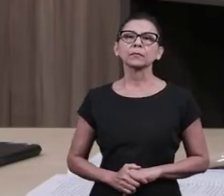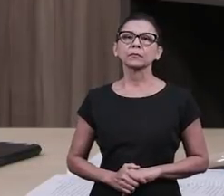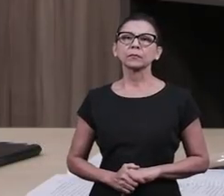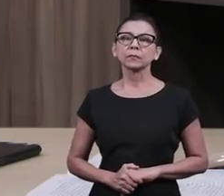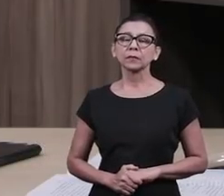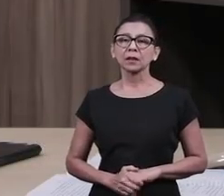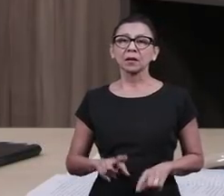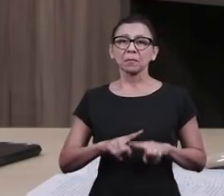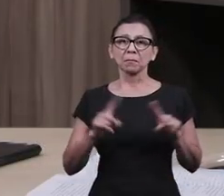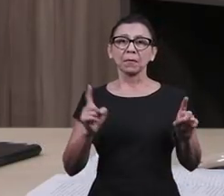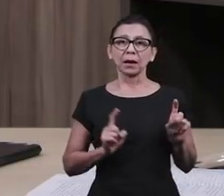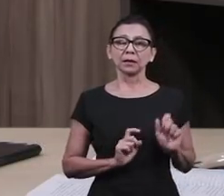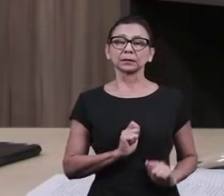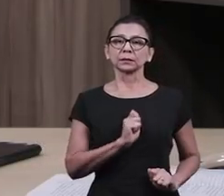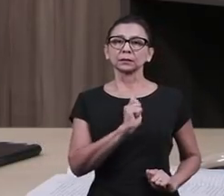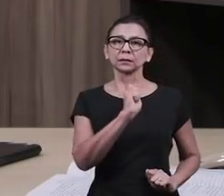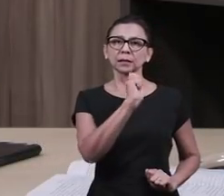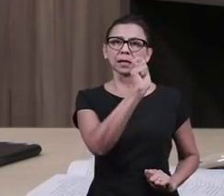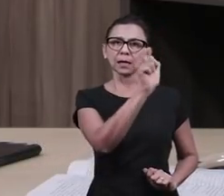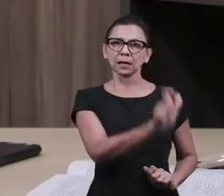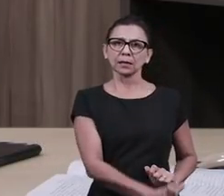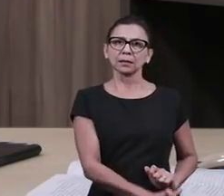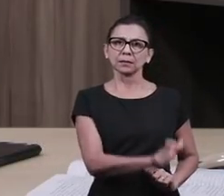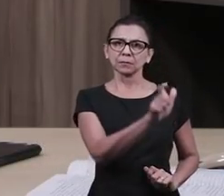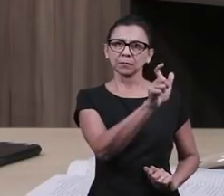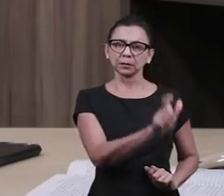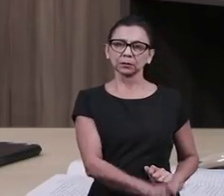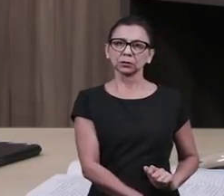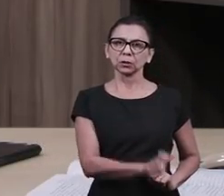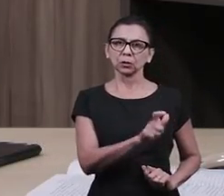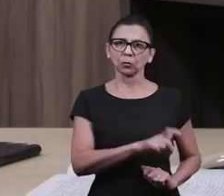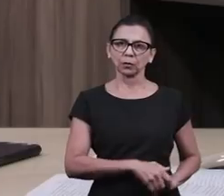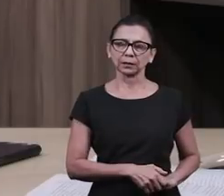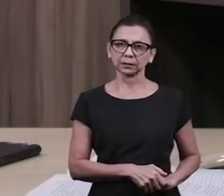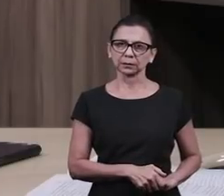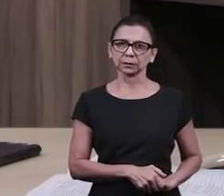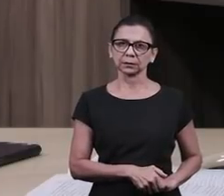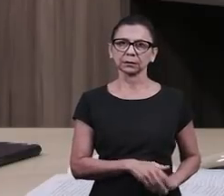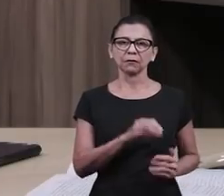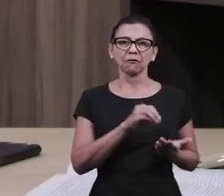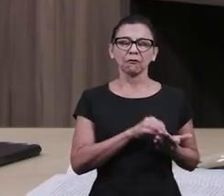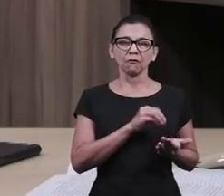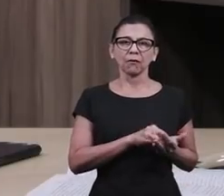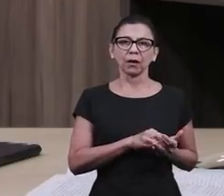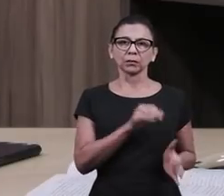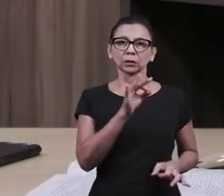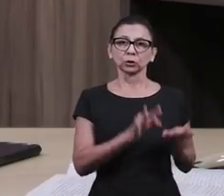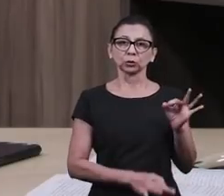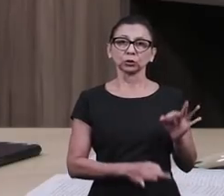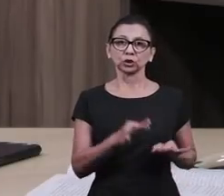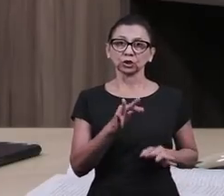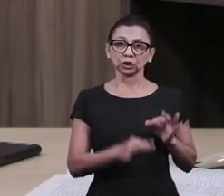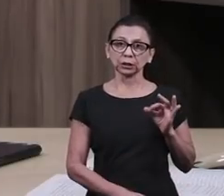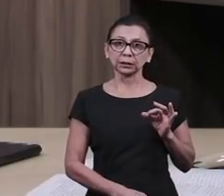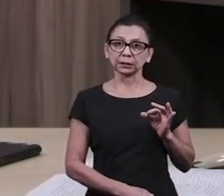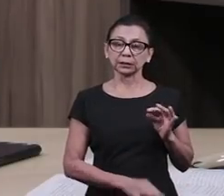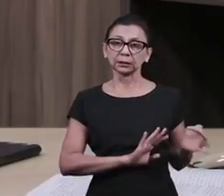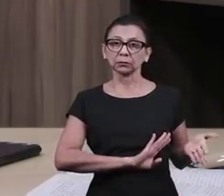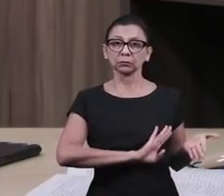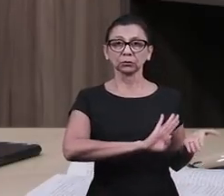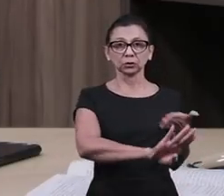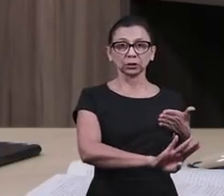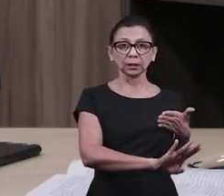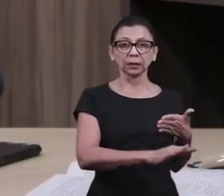homens compassivos são retirados, sem que alguém considere que o justo é